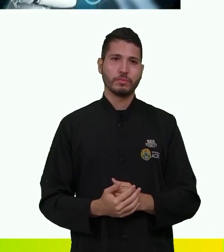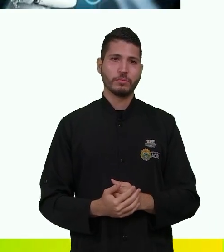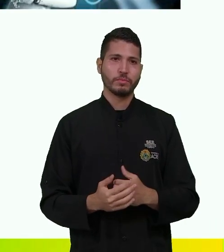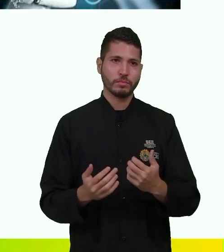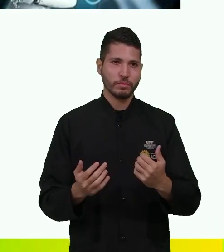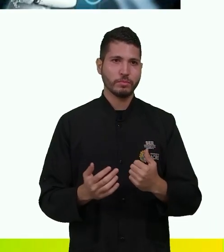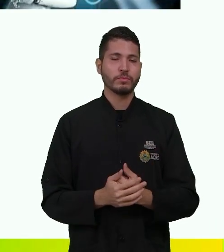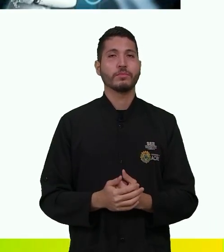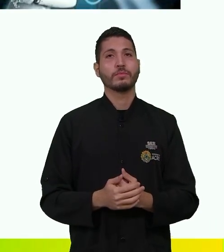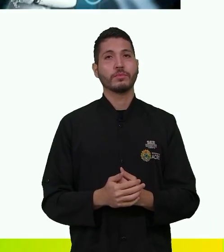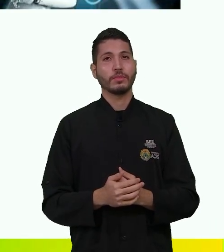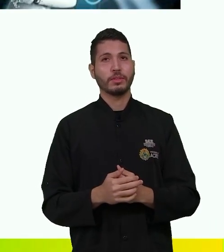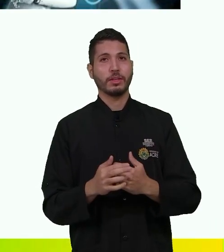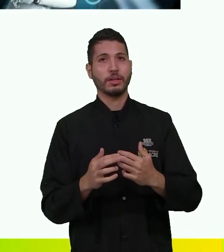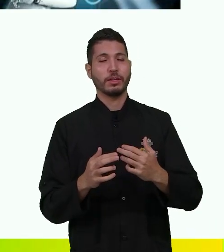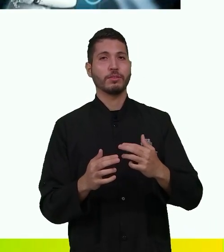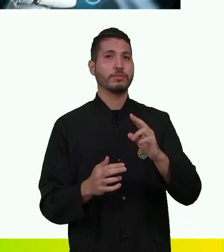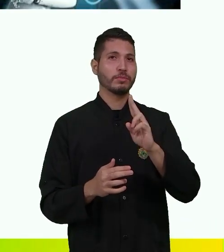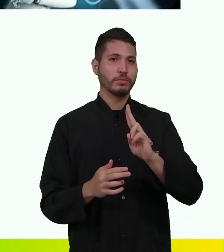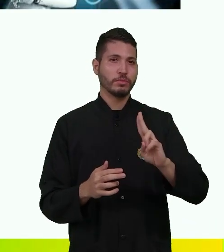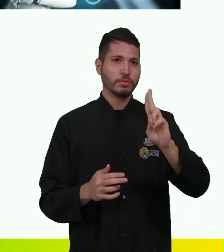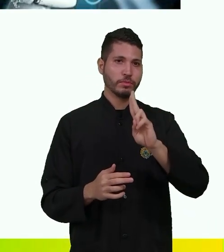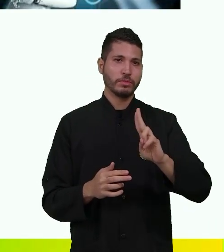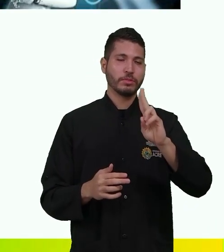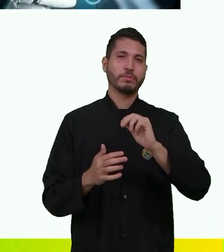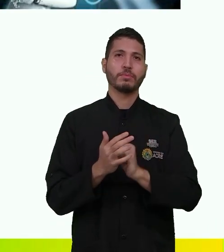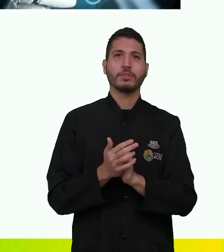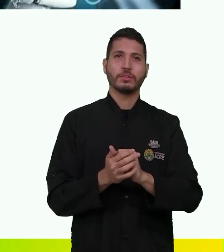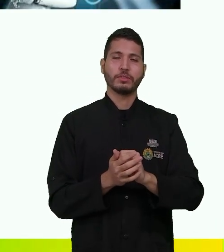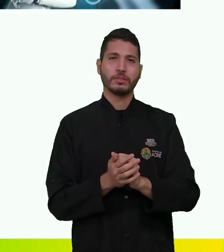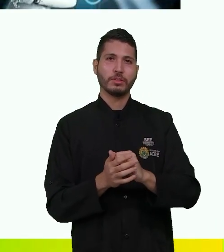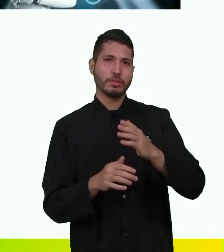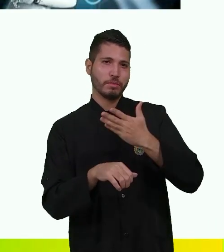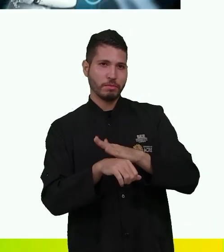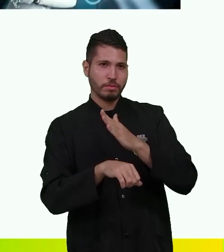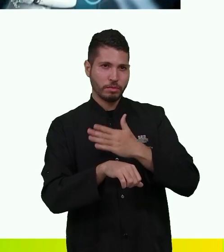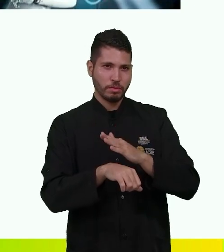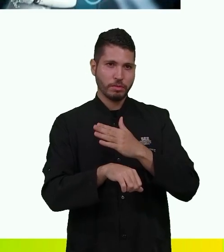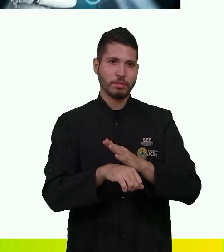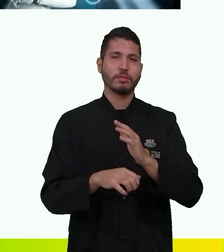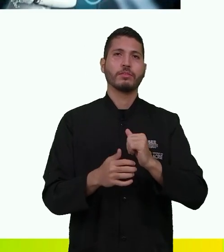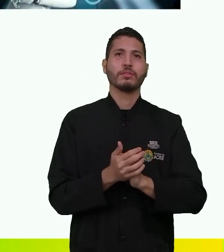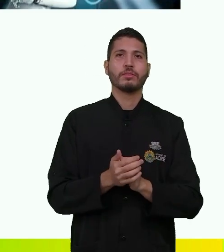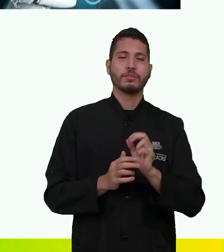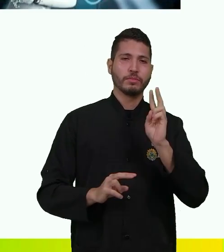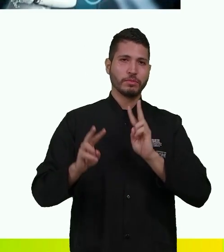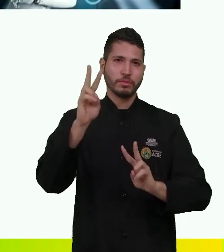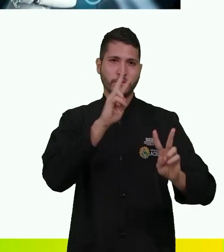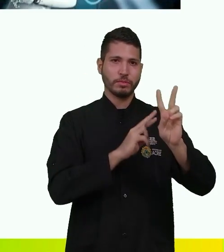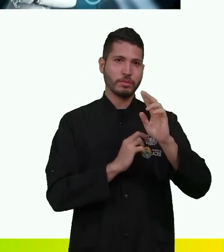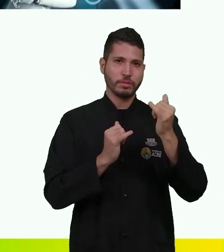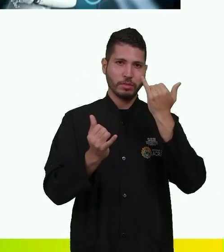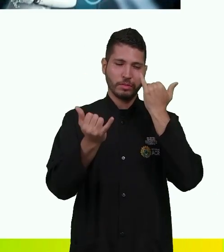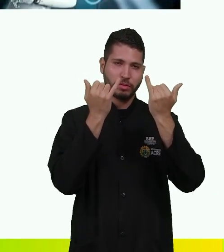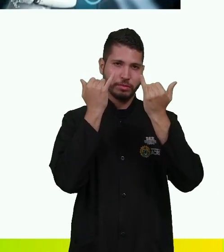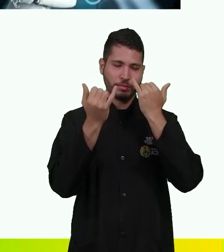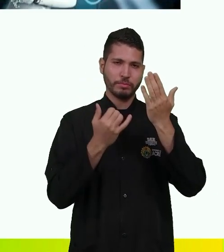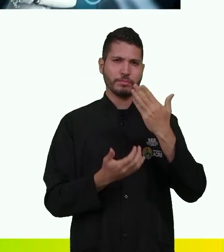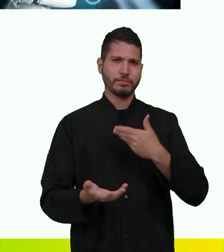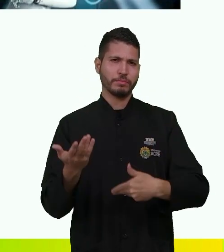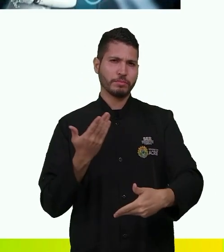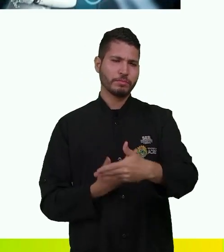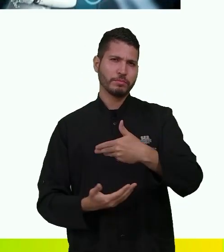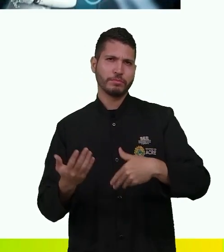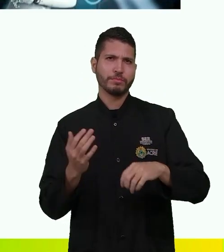rede virtual, usada para simulações, treinamentos, visualização de dados e interação